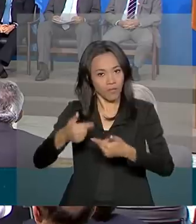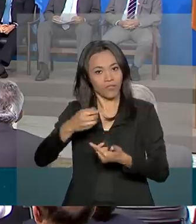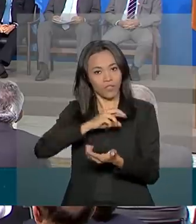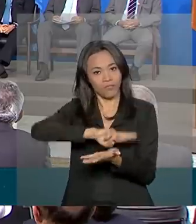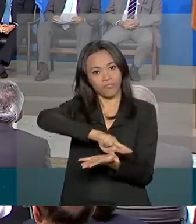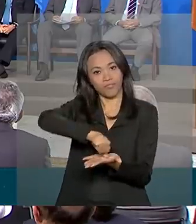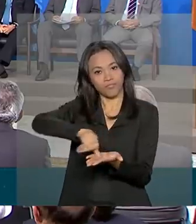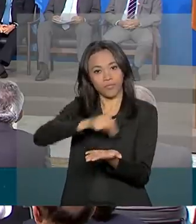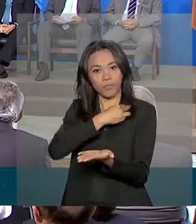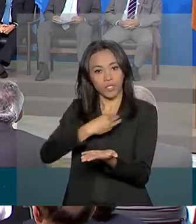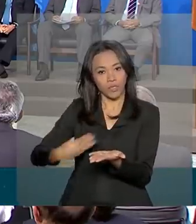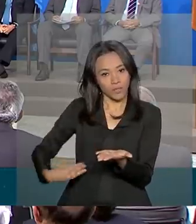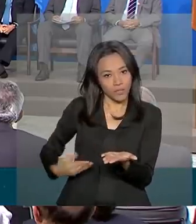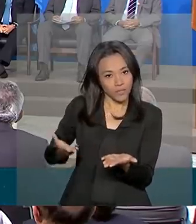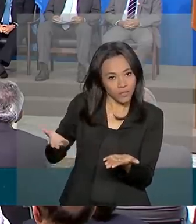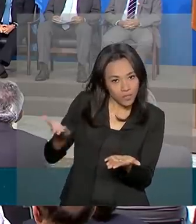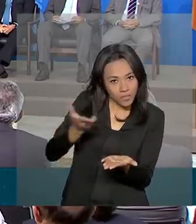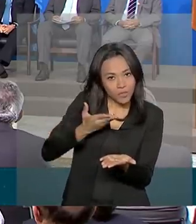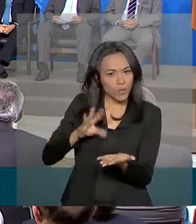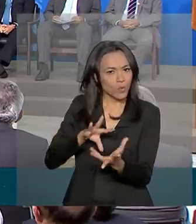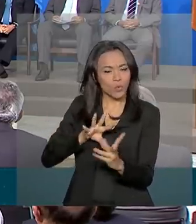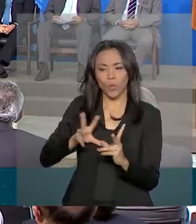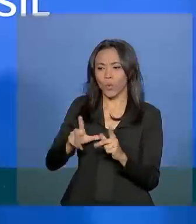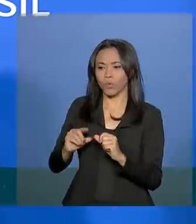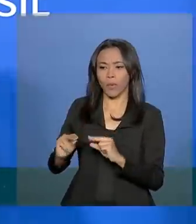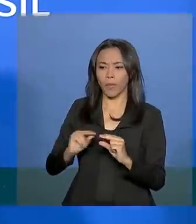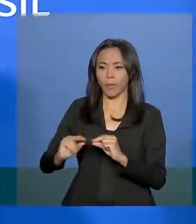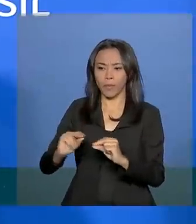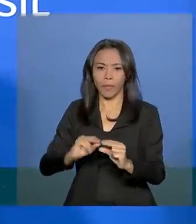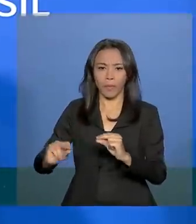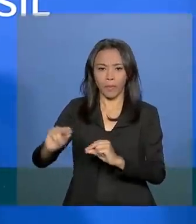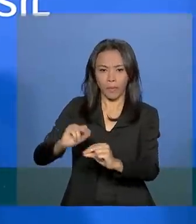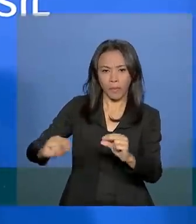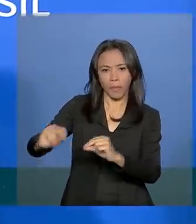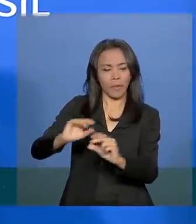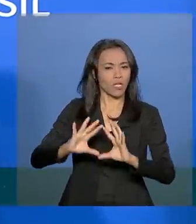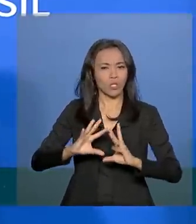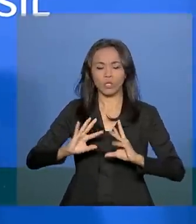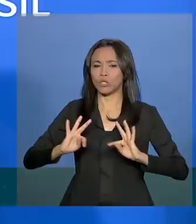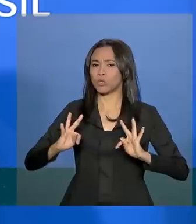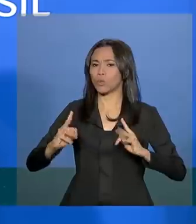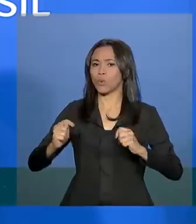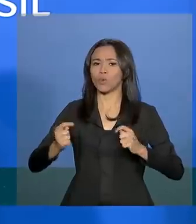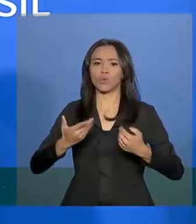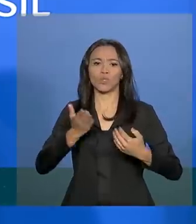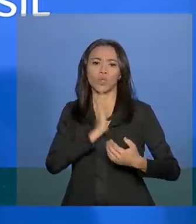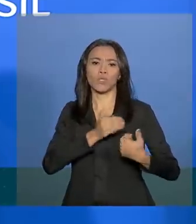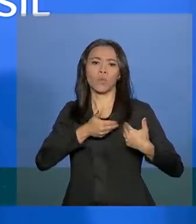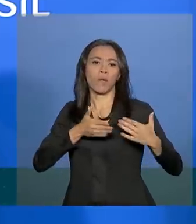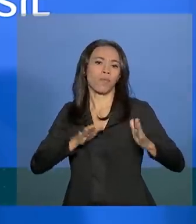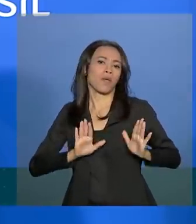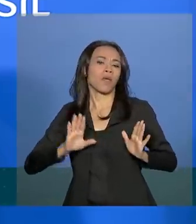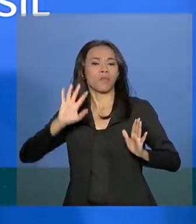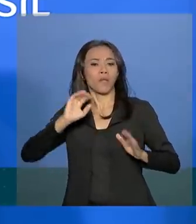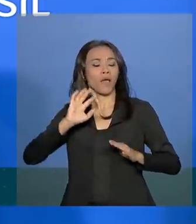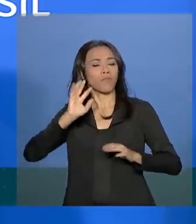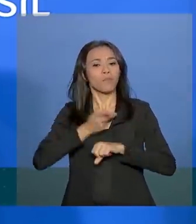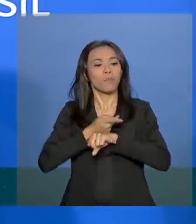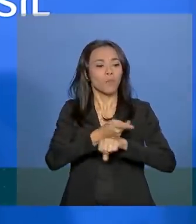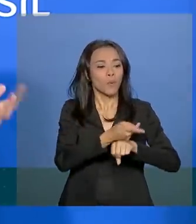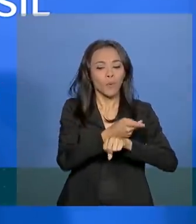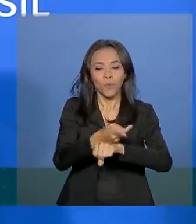meus amigos parlamentares todos se fala e todos estão de coração aberto para buscar soluções para o nosso brasil